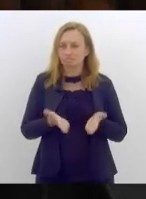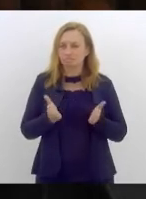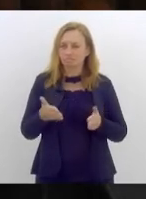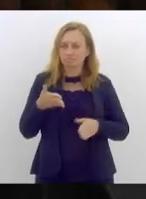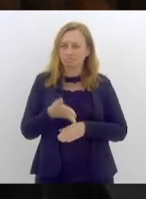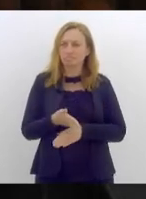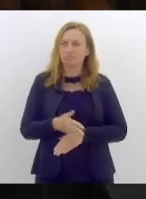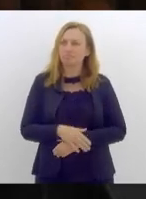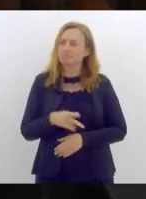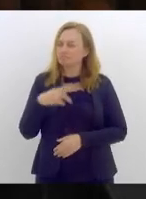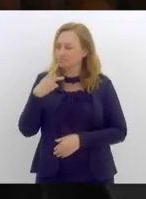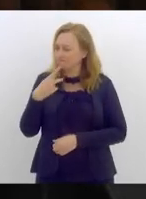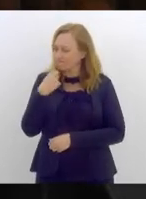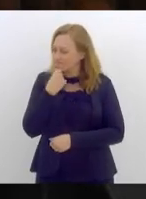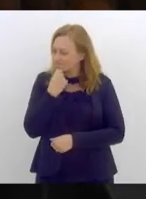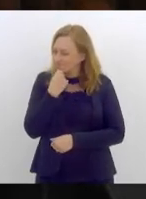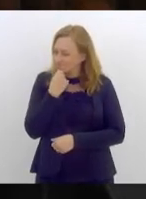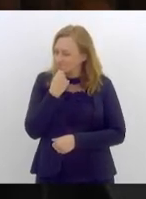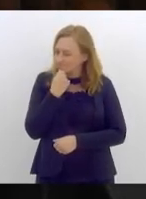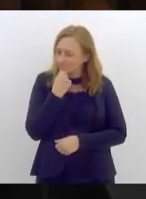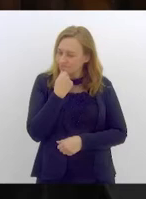e disse assim